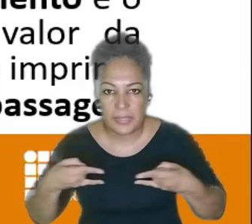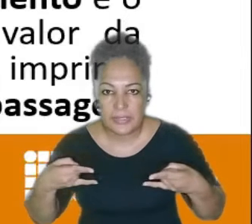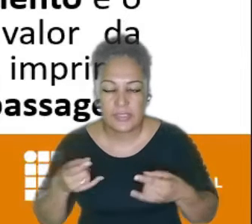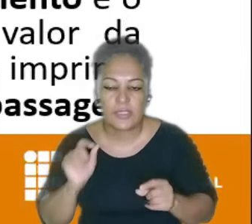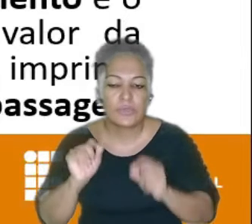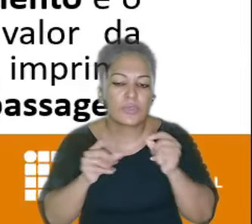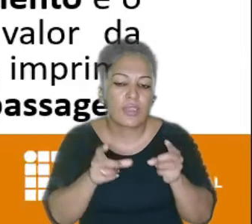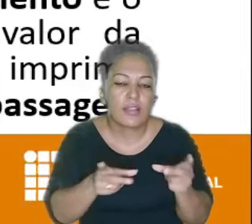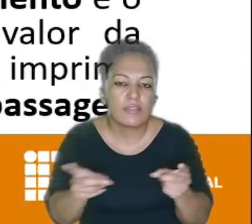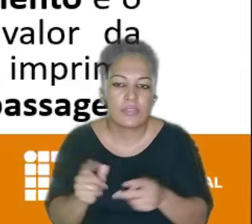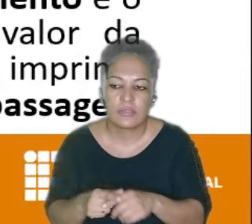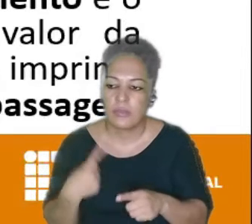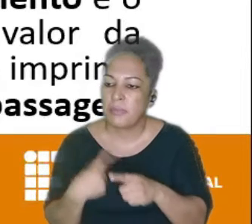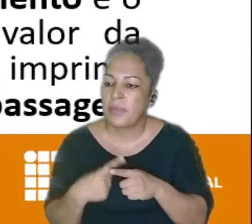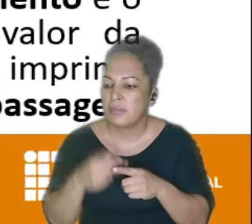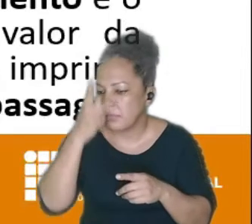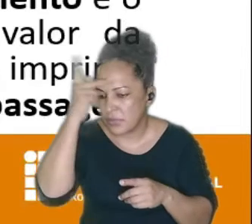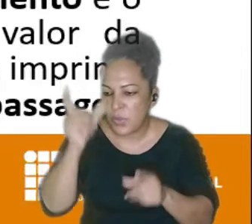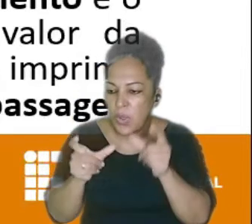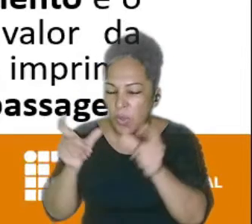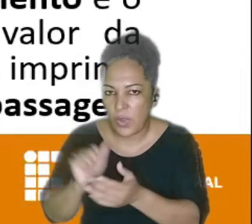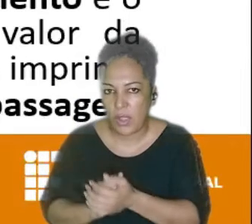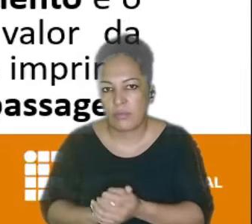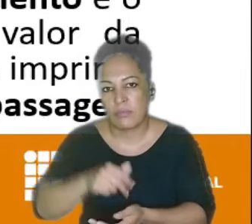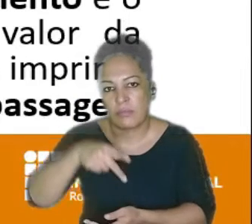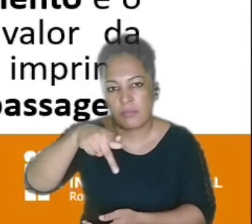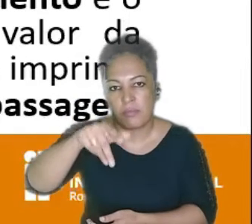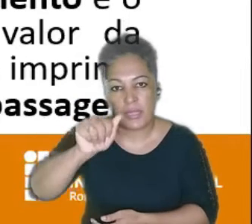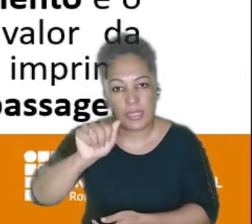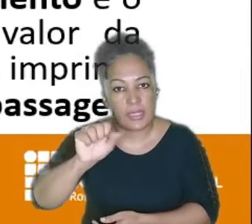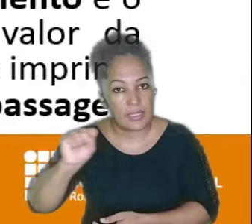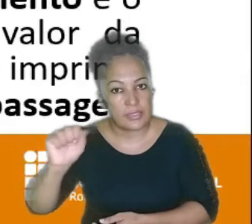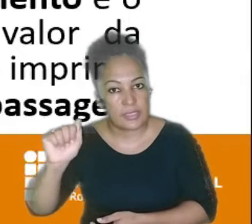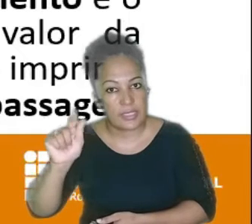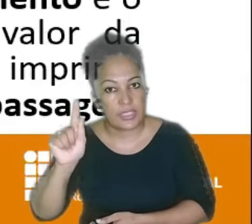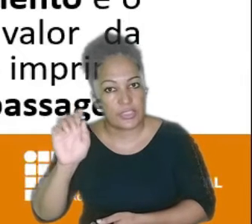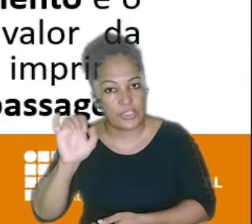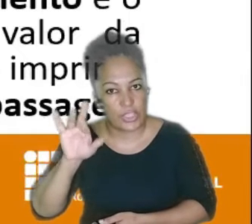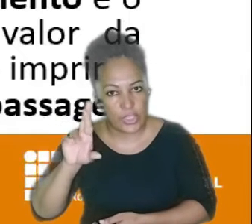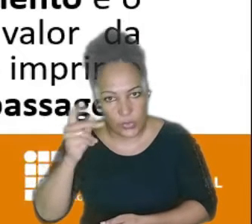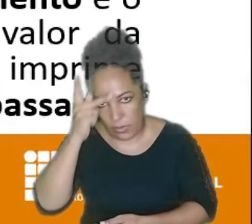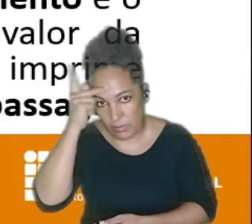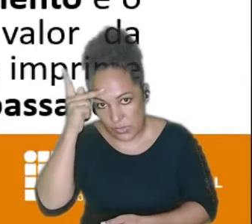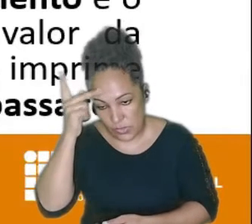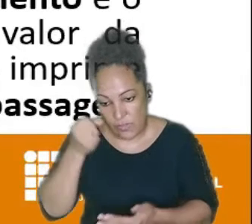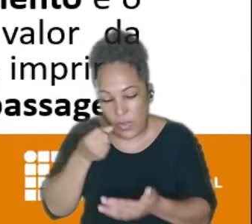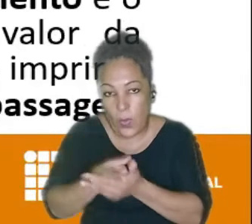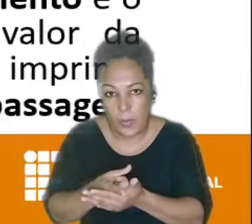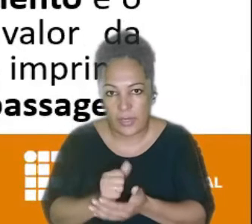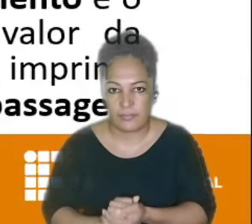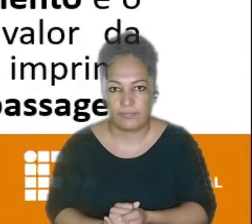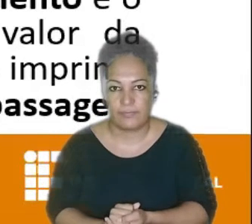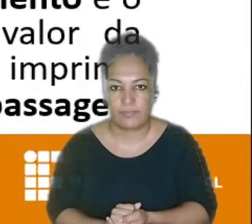o que ele vende? Para quem ele vende? Então, pro passageiro. Então, eu preciso de um passageiro para fazer essa